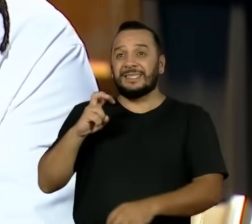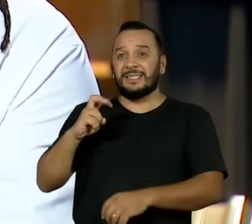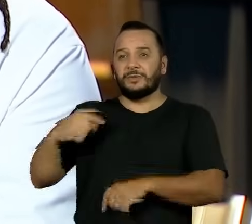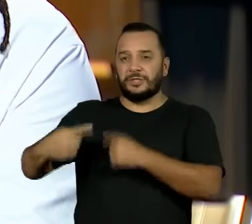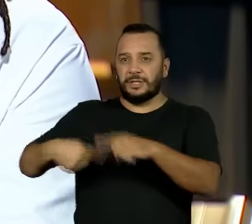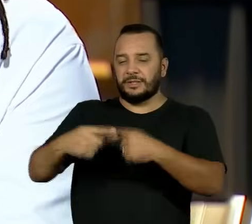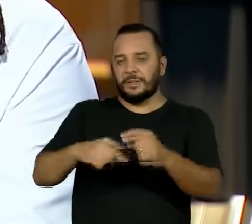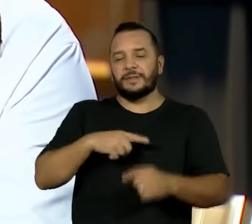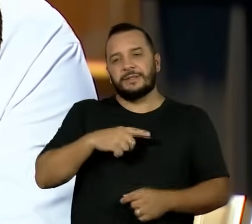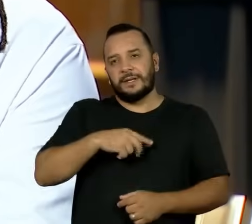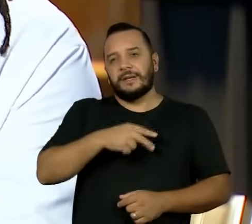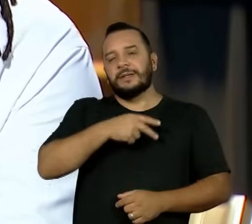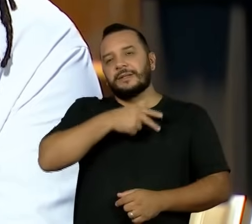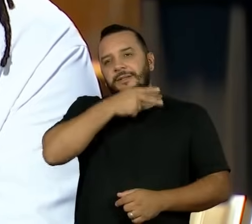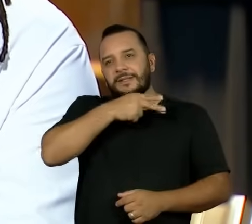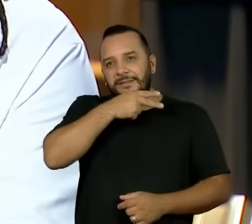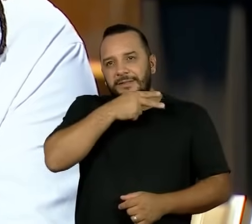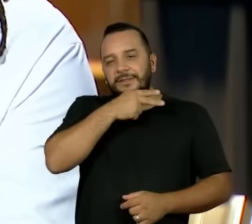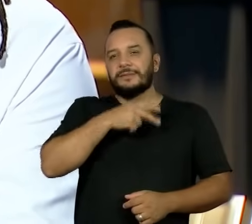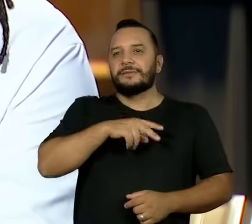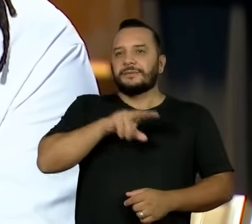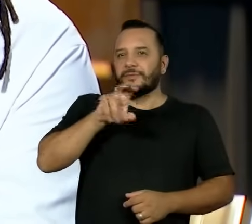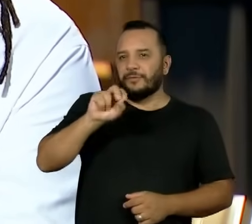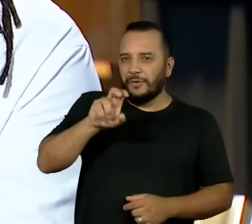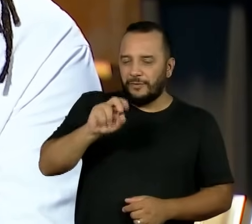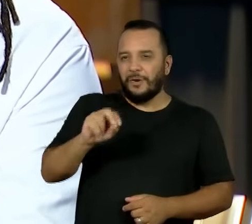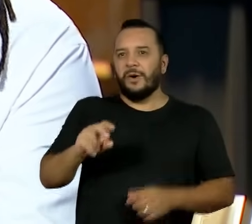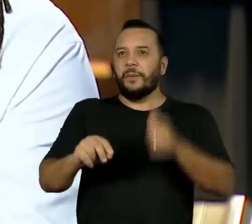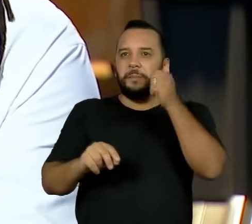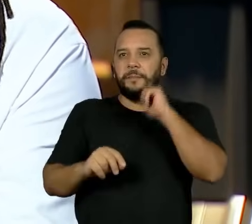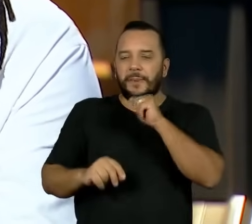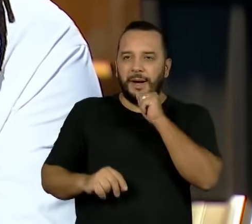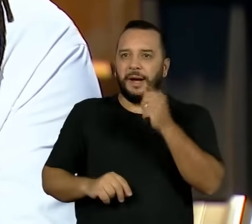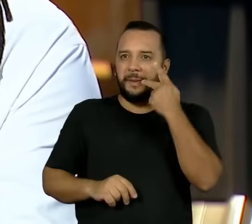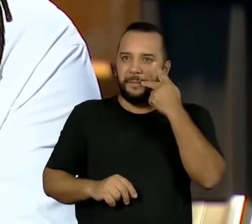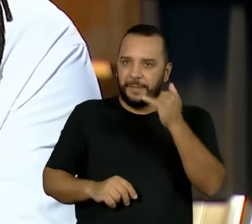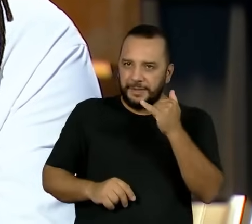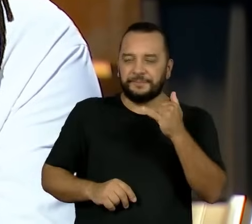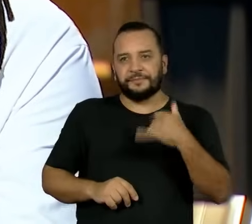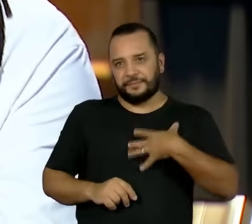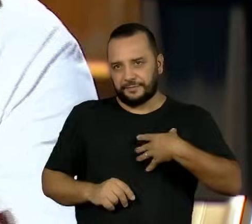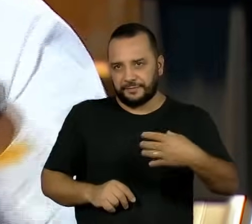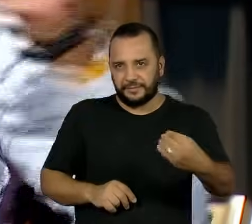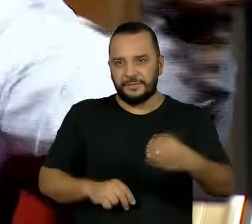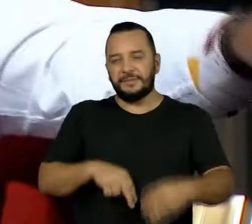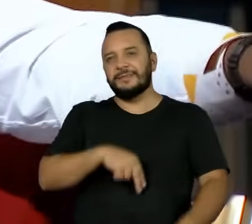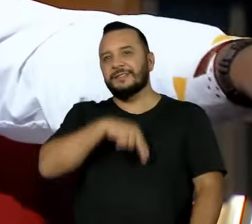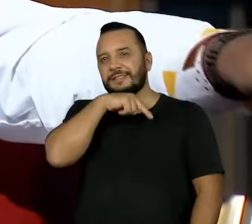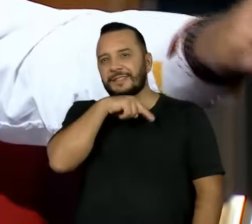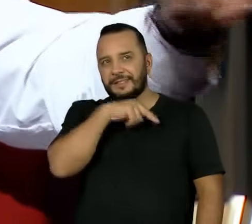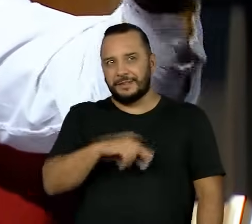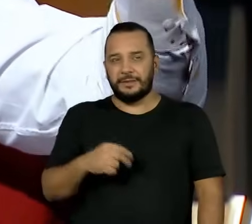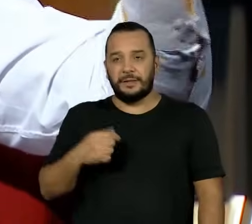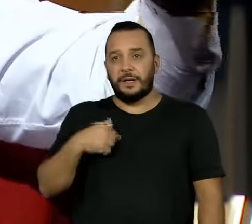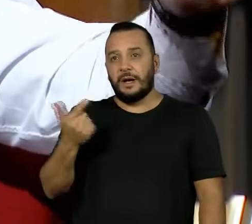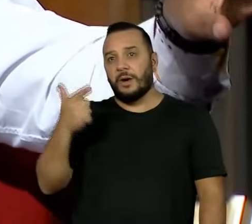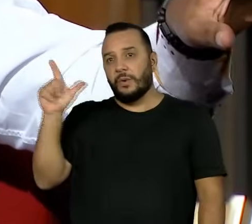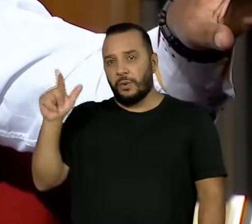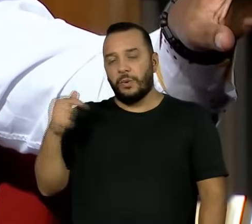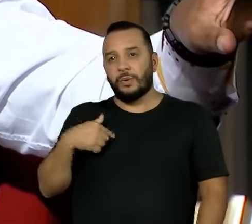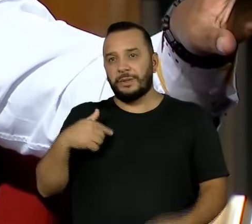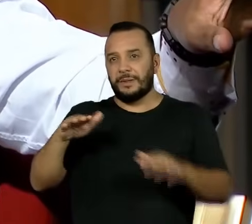bisavó, avô ou avó, mãe e pai, filho, né, neto ou neta. E a outra mesa tem uma pessoa